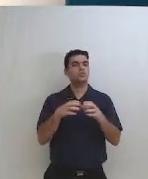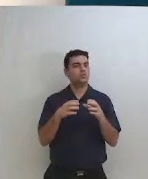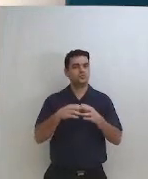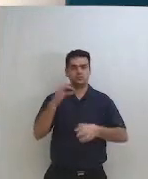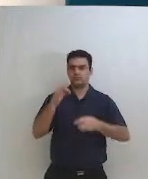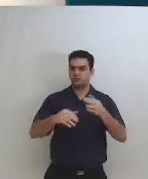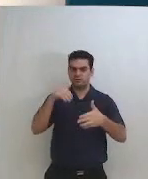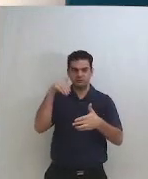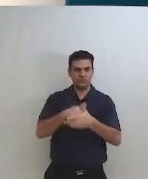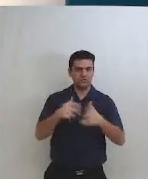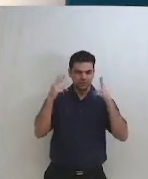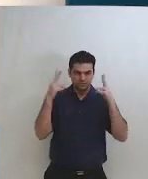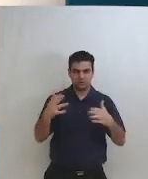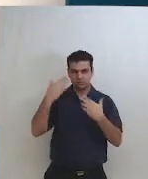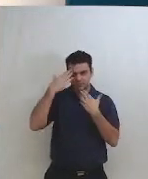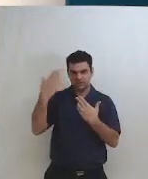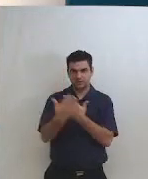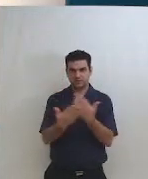Muito obrigado, doutor.